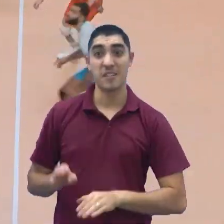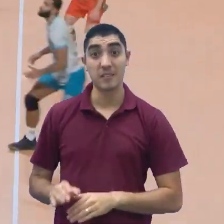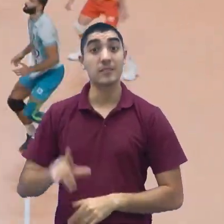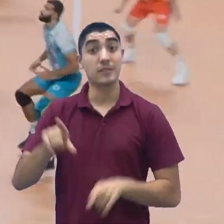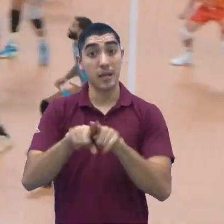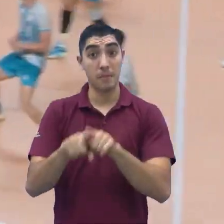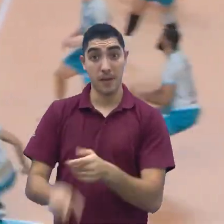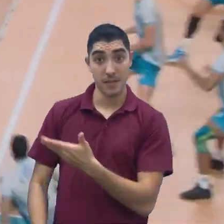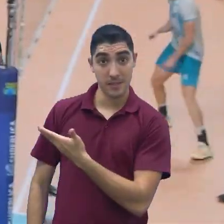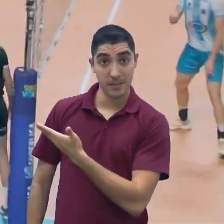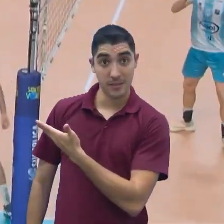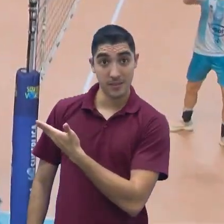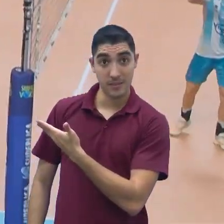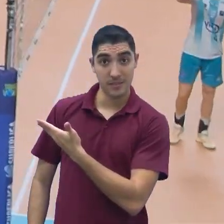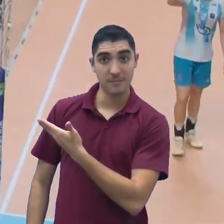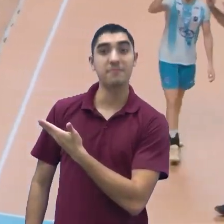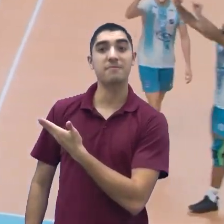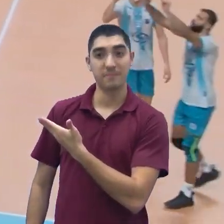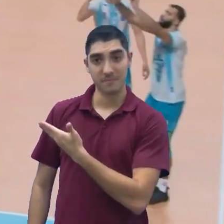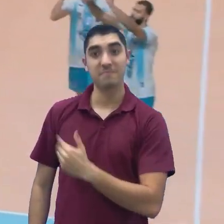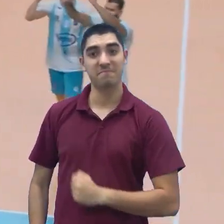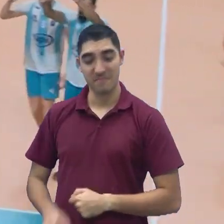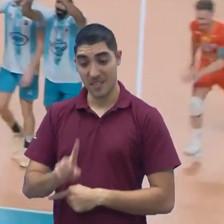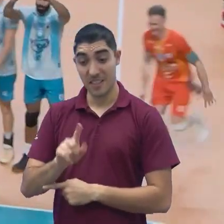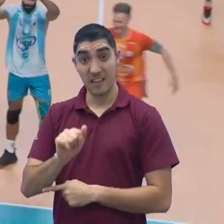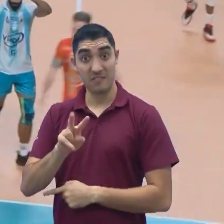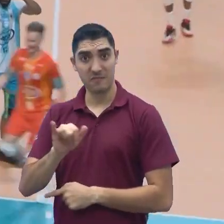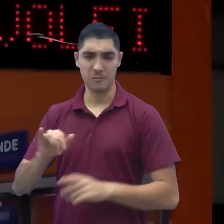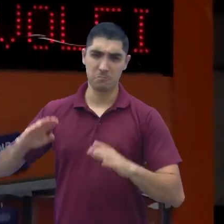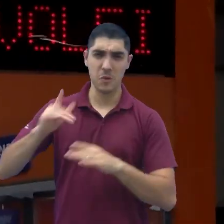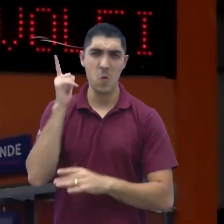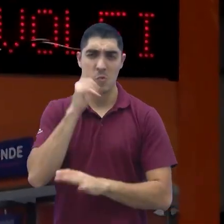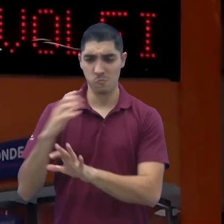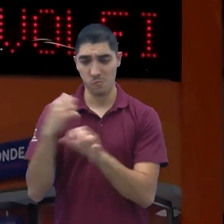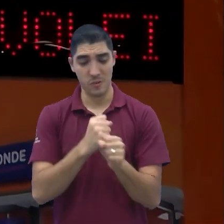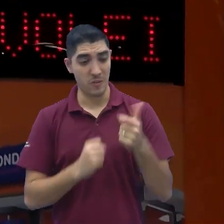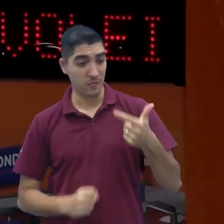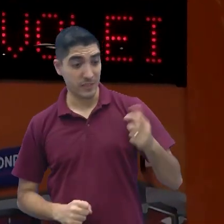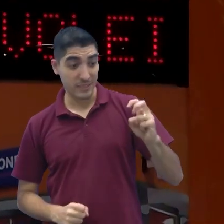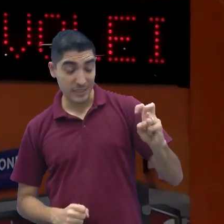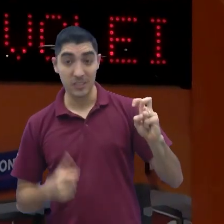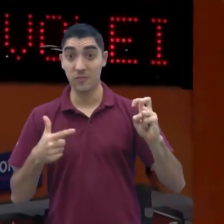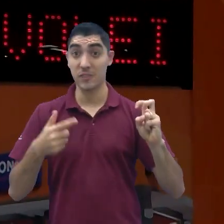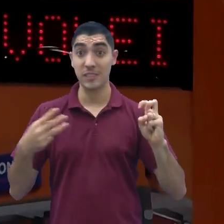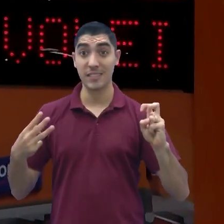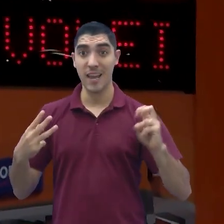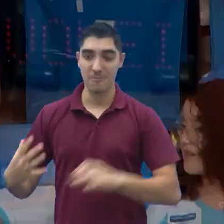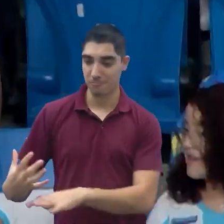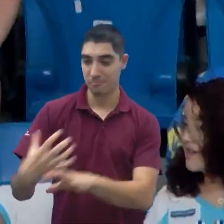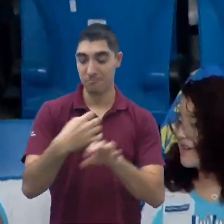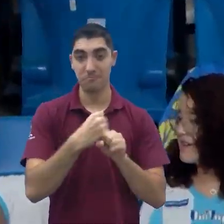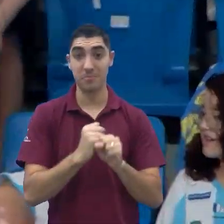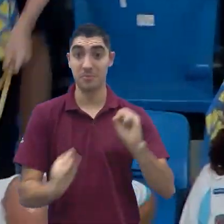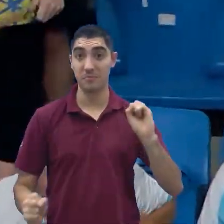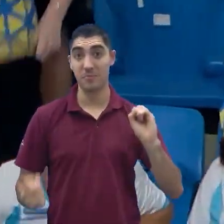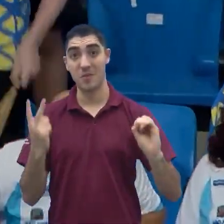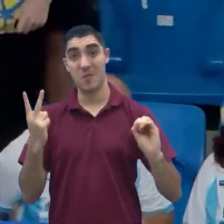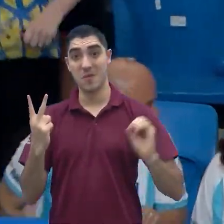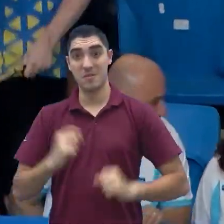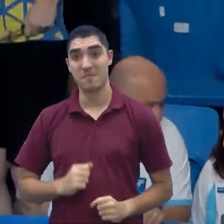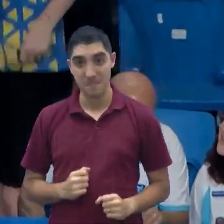ataque cruzado de Davi em 25-23. E 2-0 no jogo para o São José.